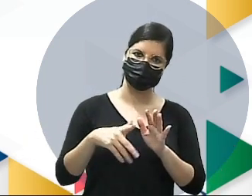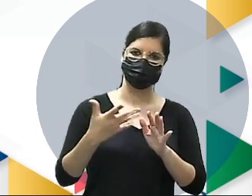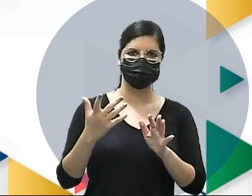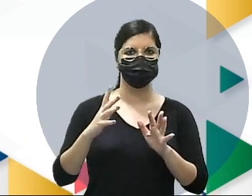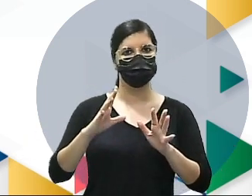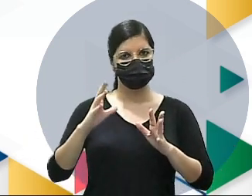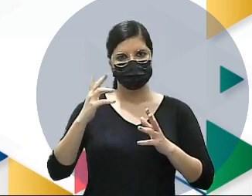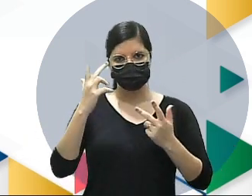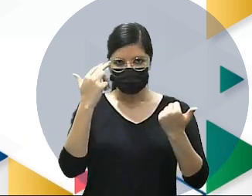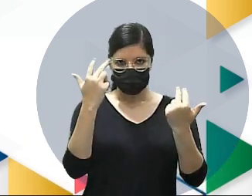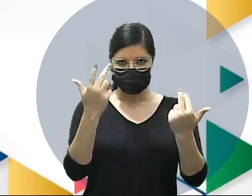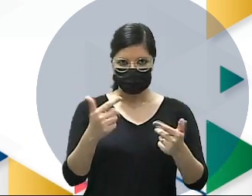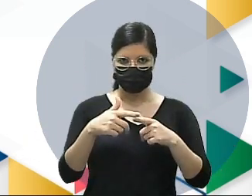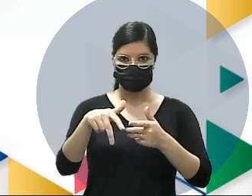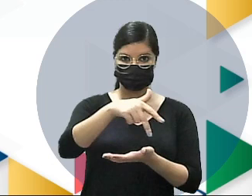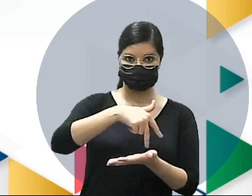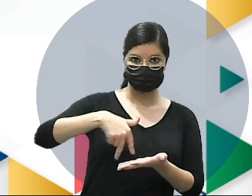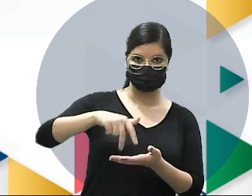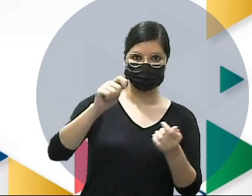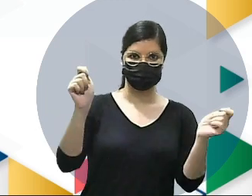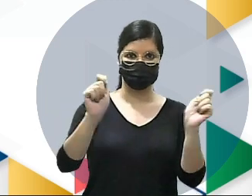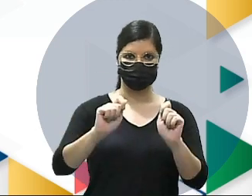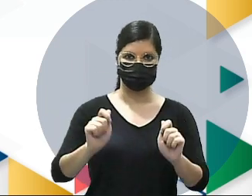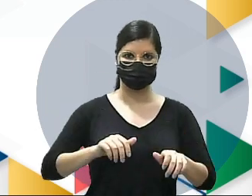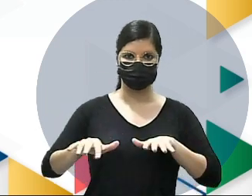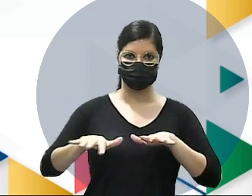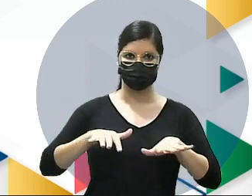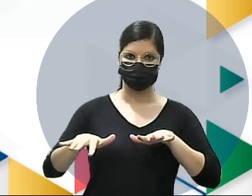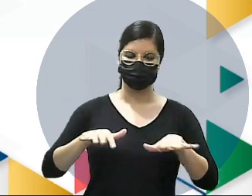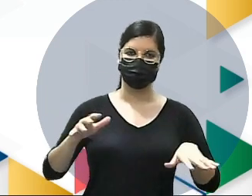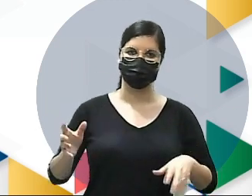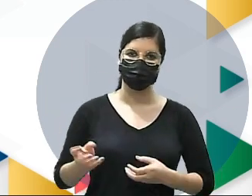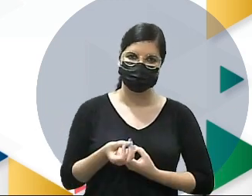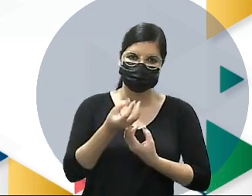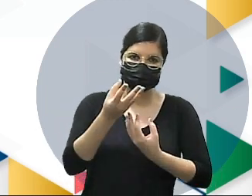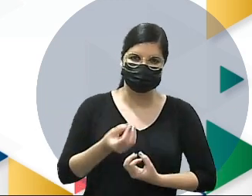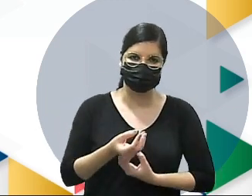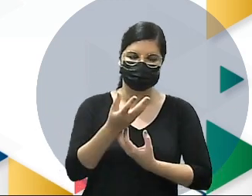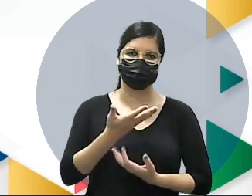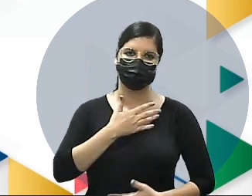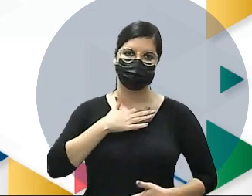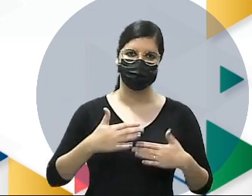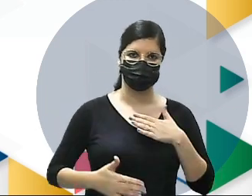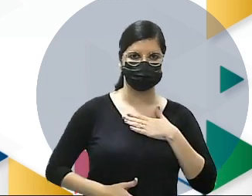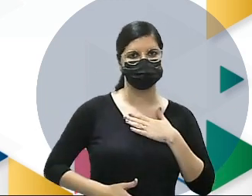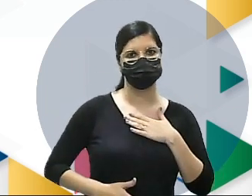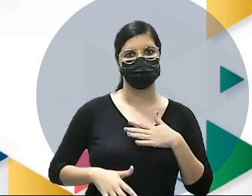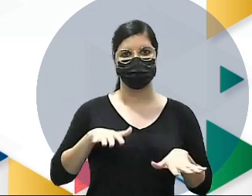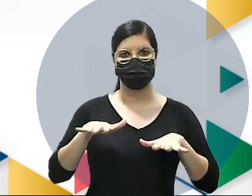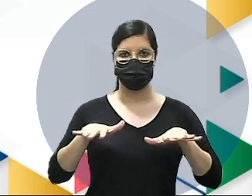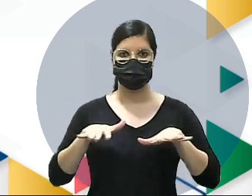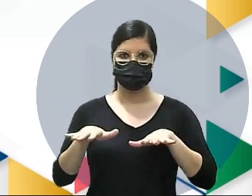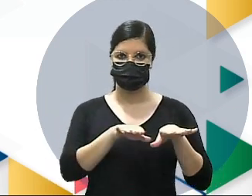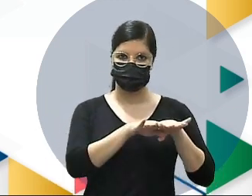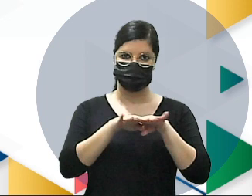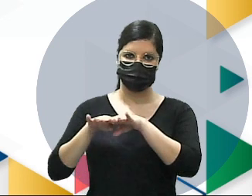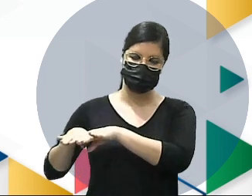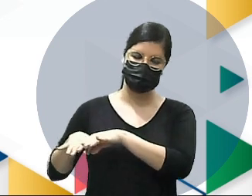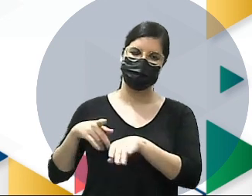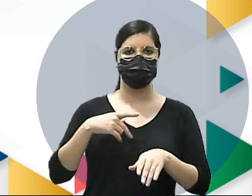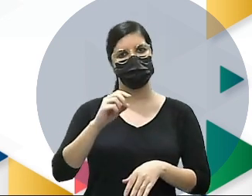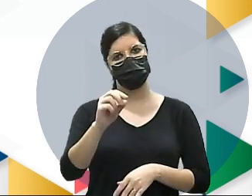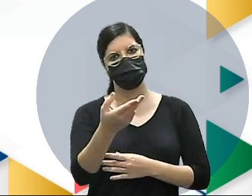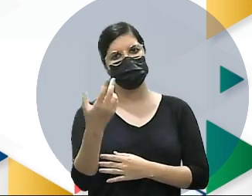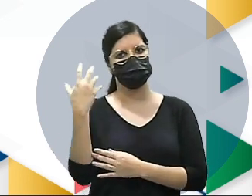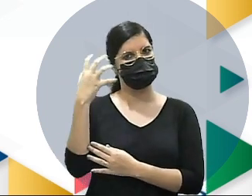rudimentar então uma dança é a arte de movimentar expressivamente o corpo seguindo movimentos que são ritmadas em